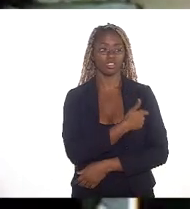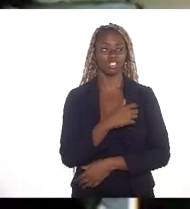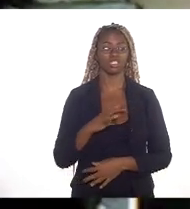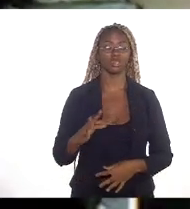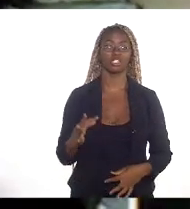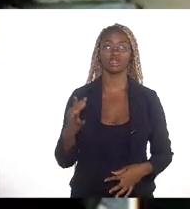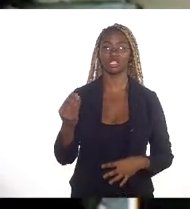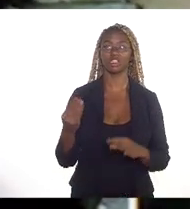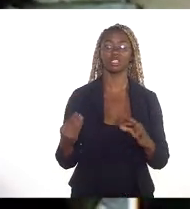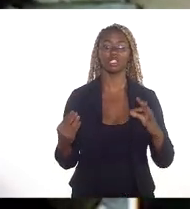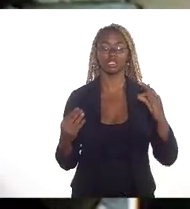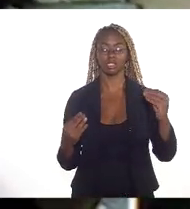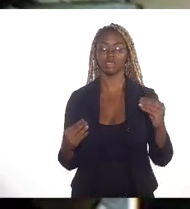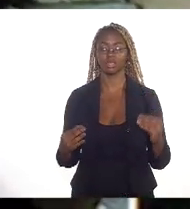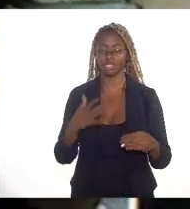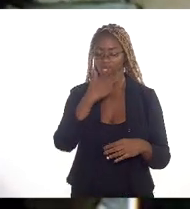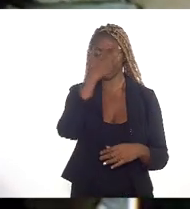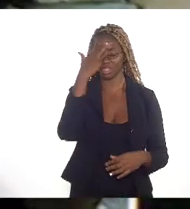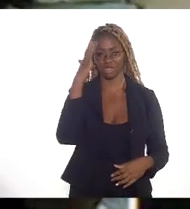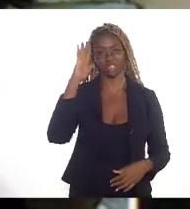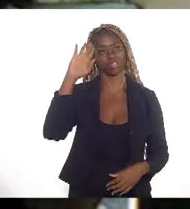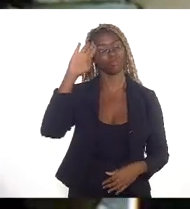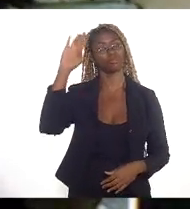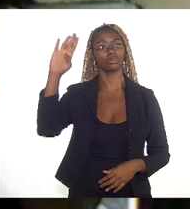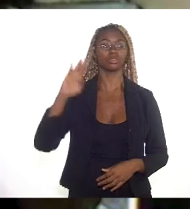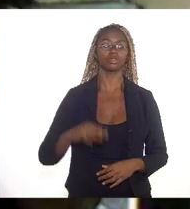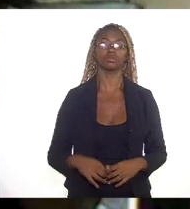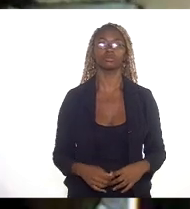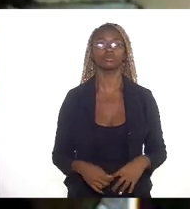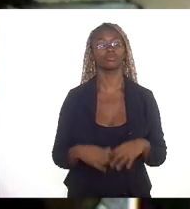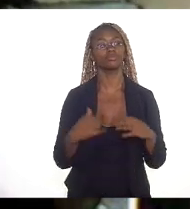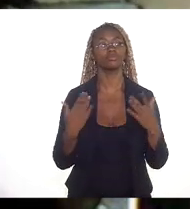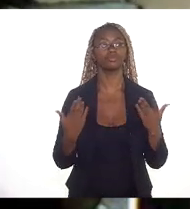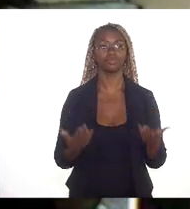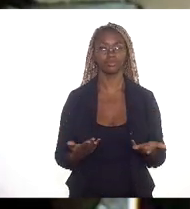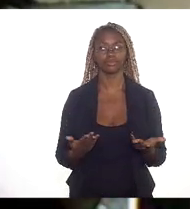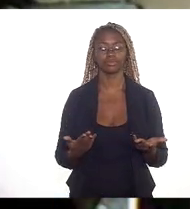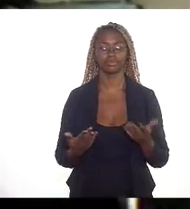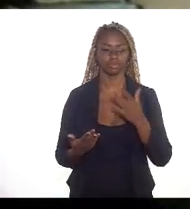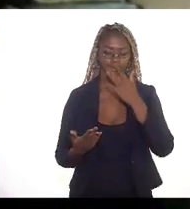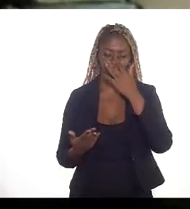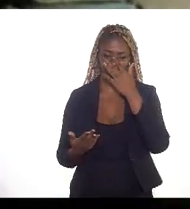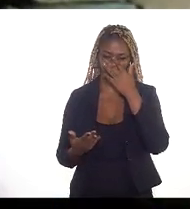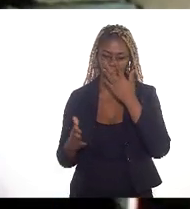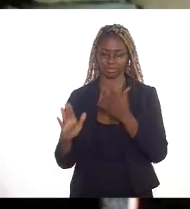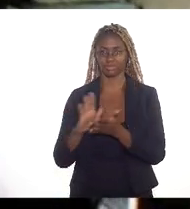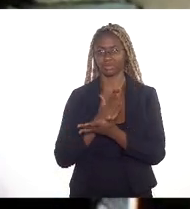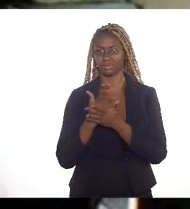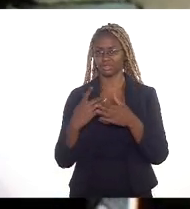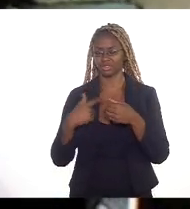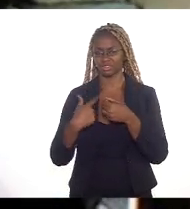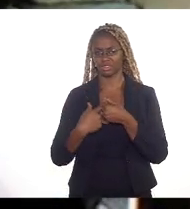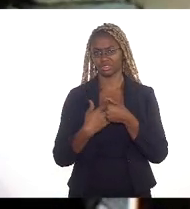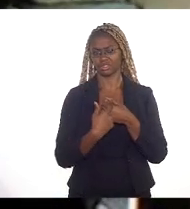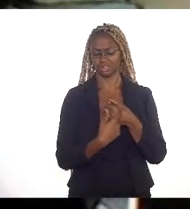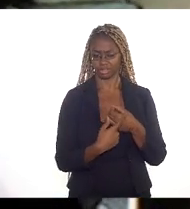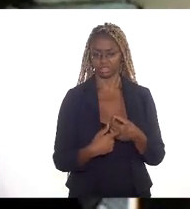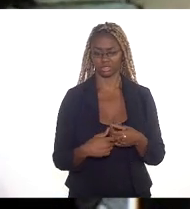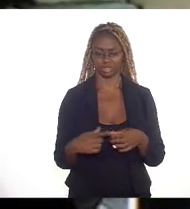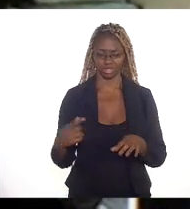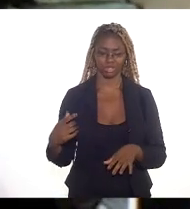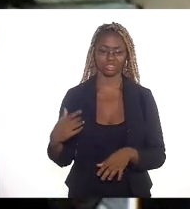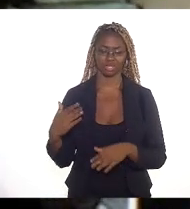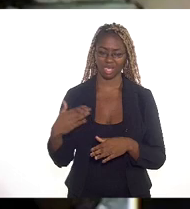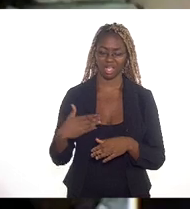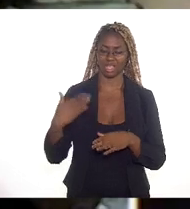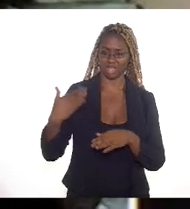montante desses públicos-alvo prioritários. Então, em alguns municípios está indo ano a ano, a cada dia